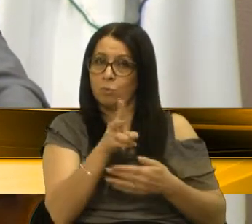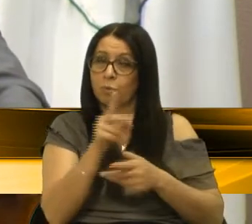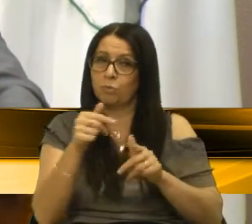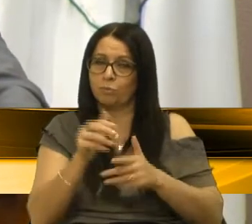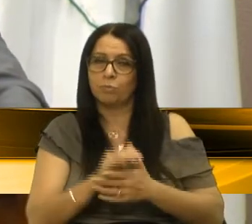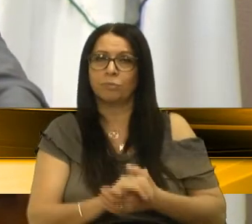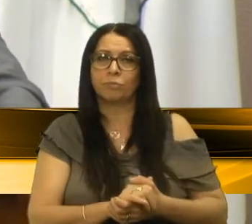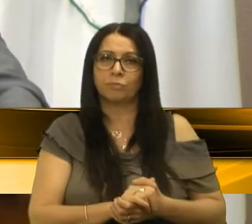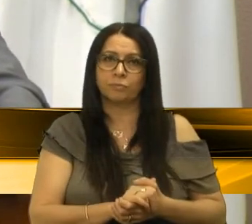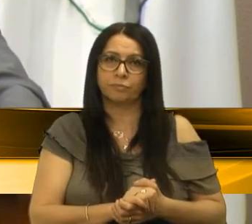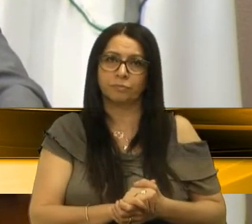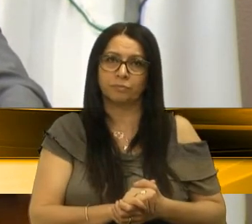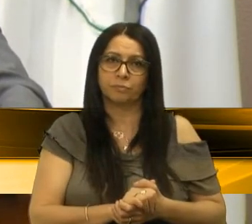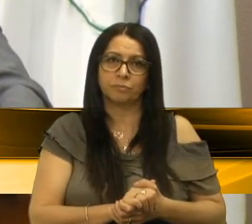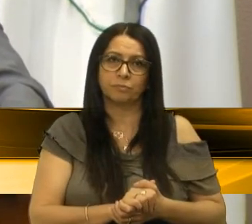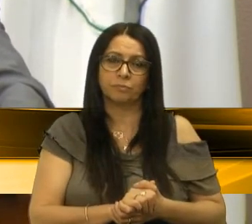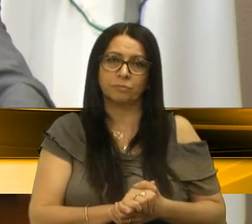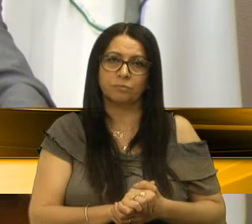emprego.